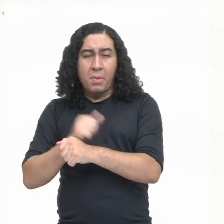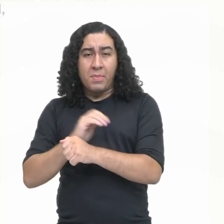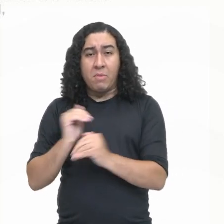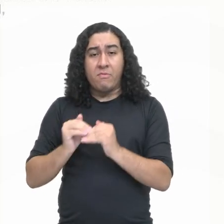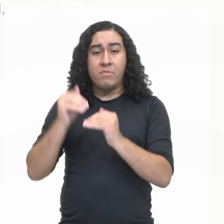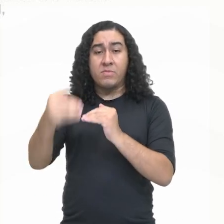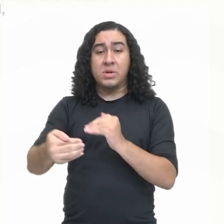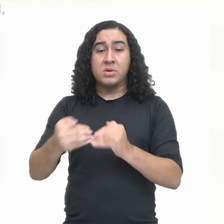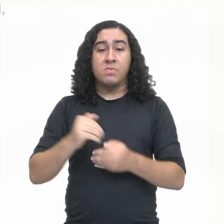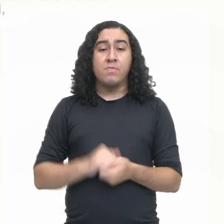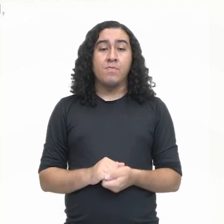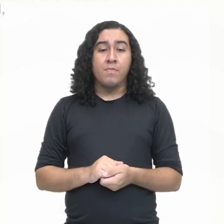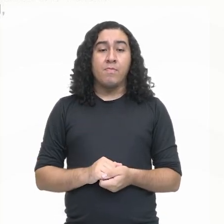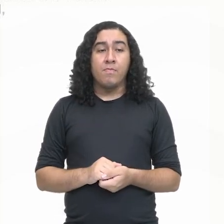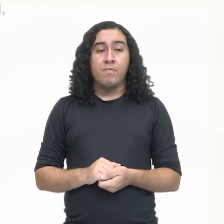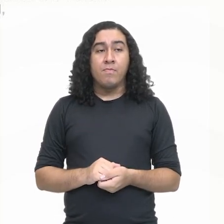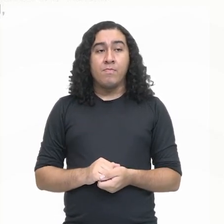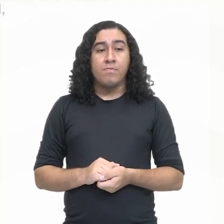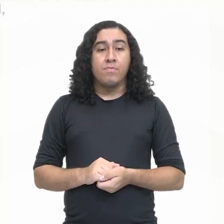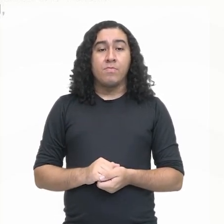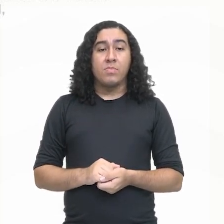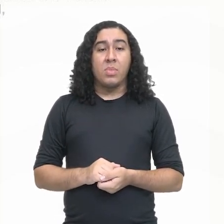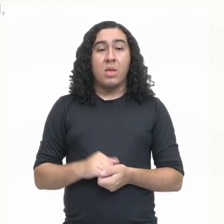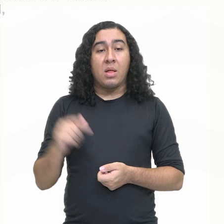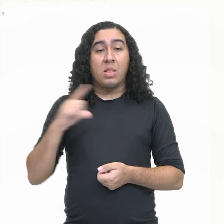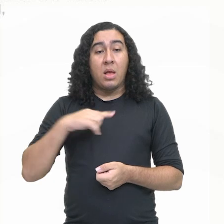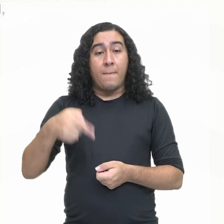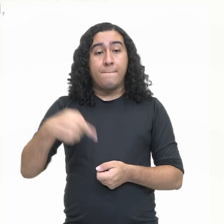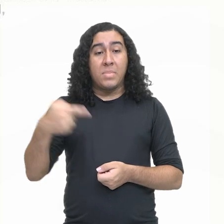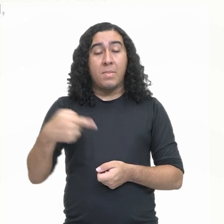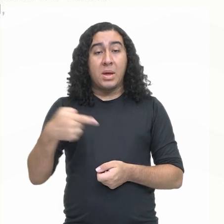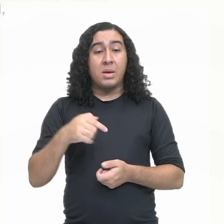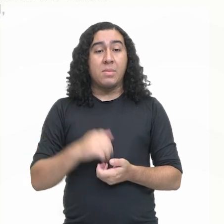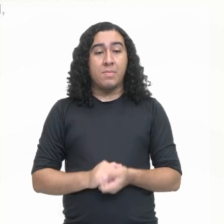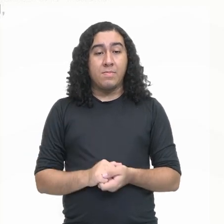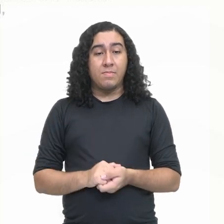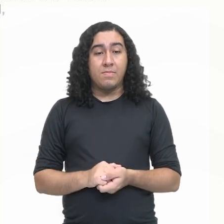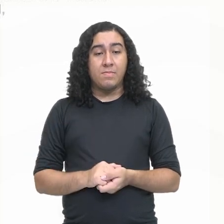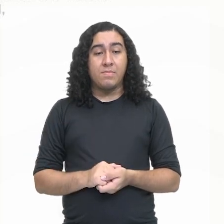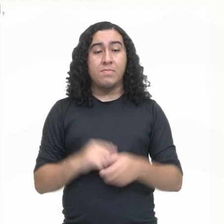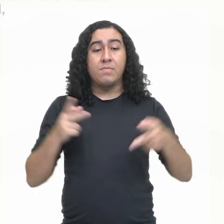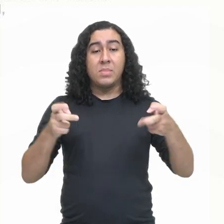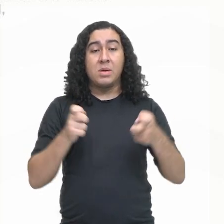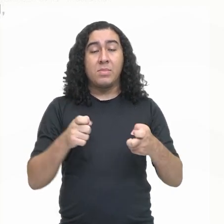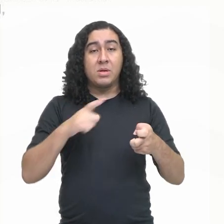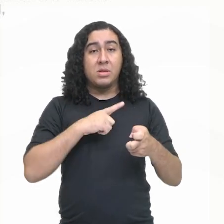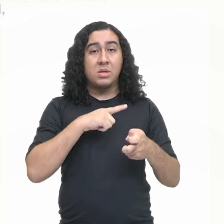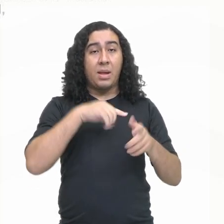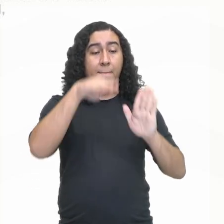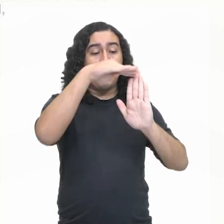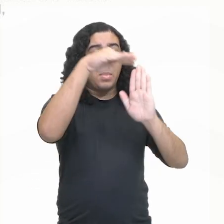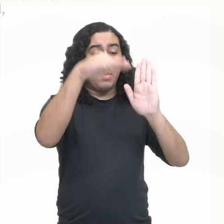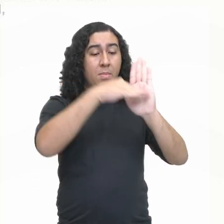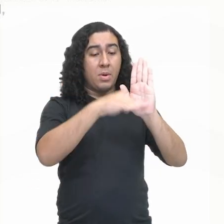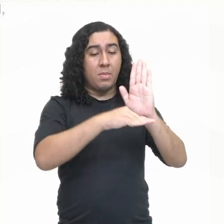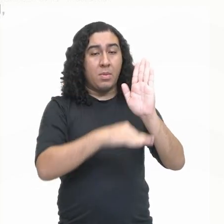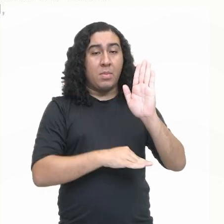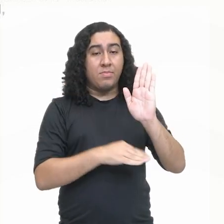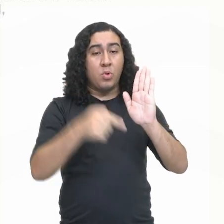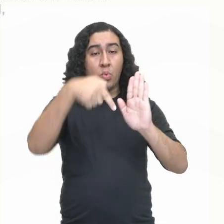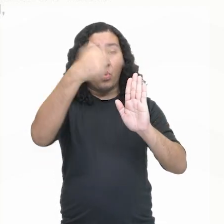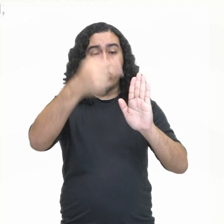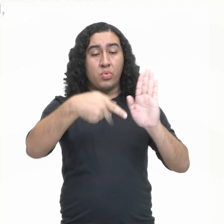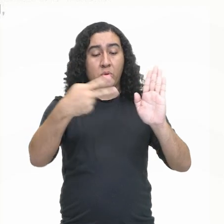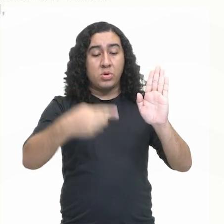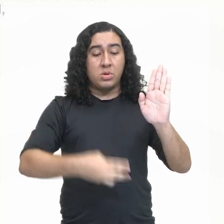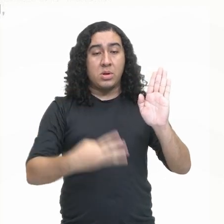passaram. Então, nós temos aí a era paleozoica, mesozoica e a cenozoica, que é a mais